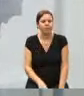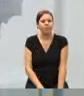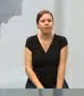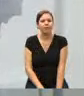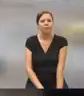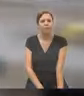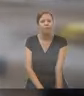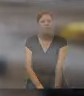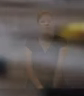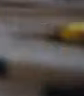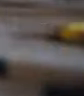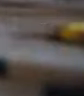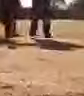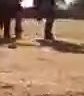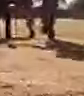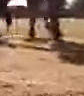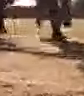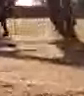É 1 minuto.